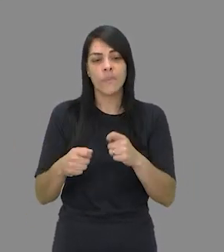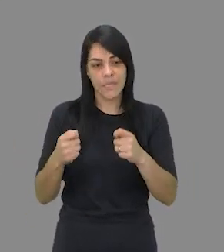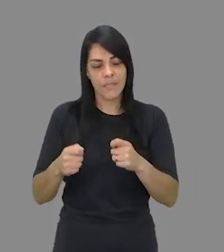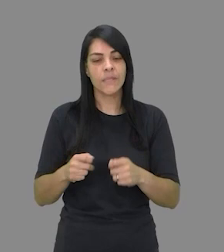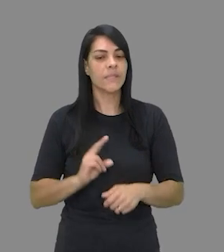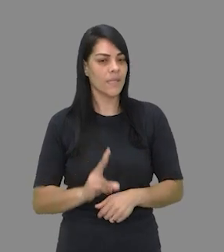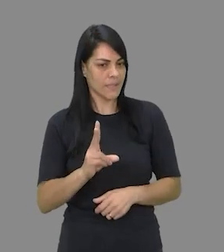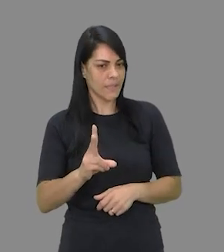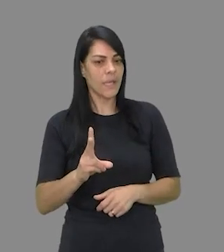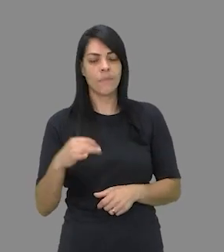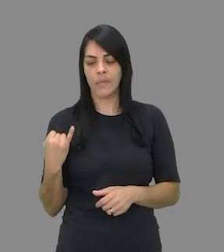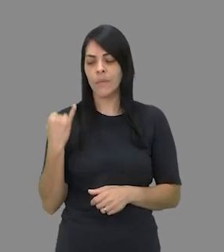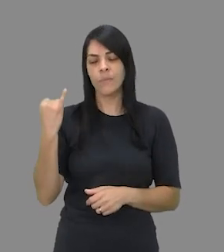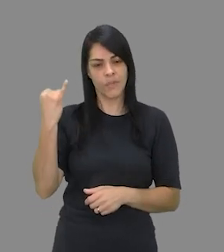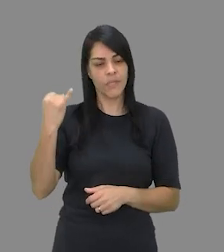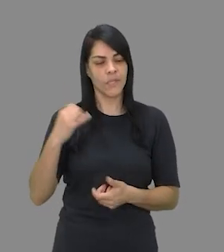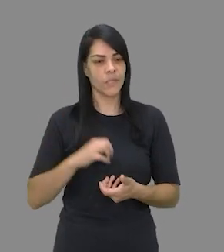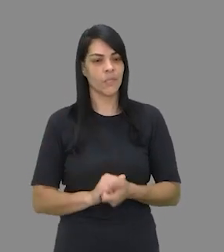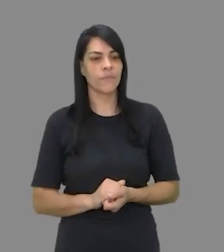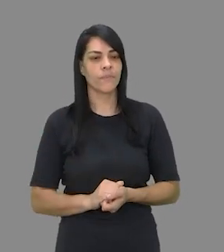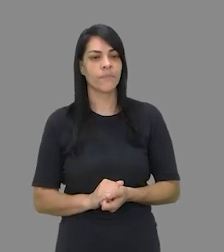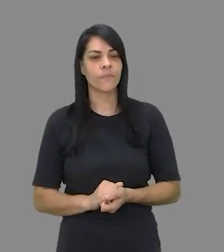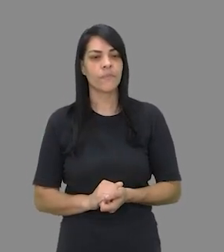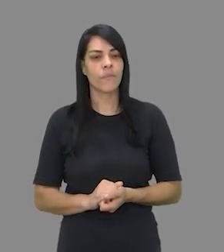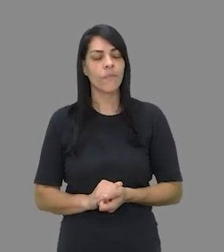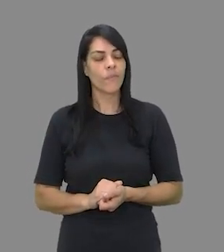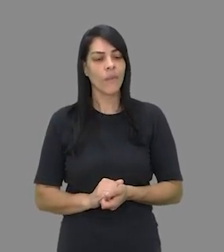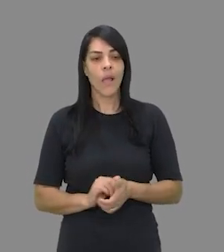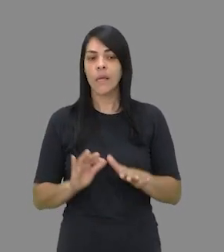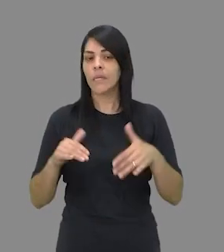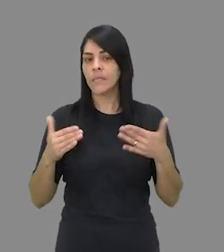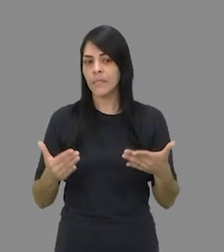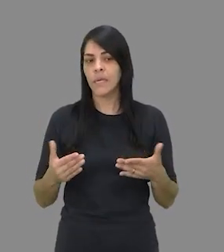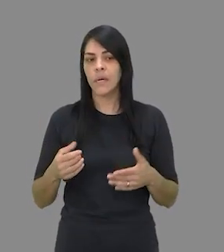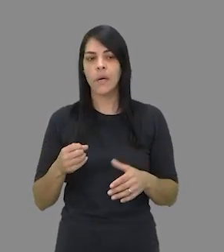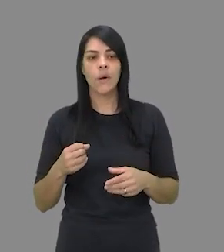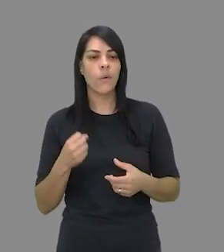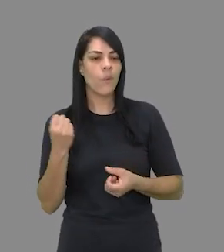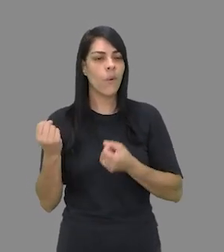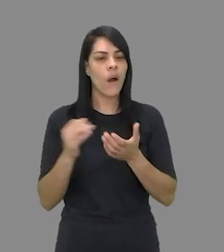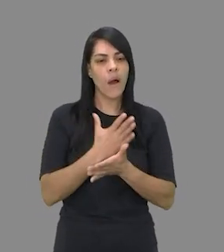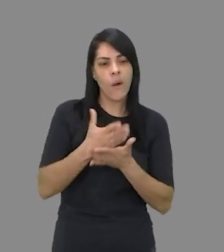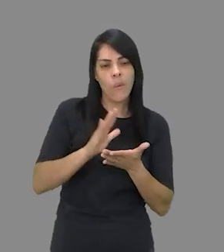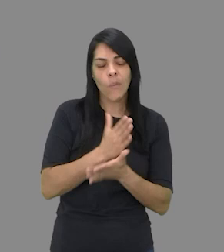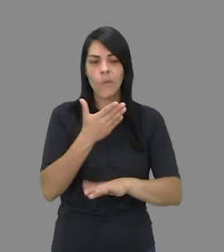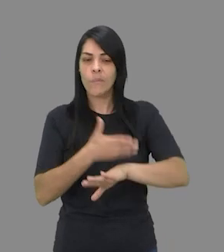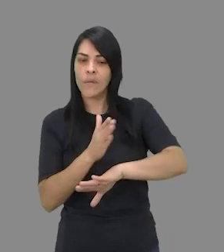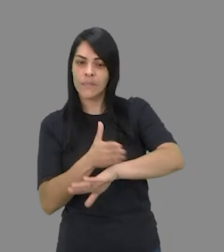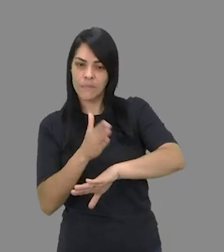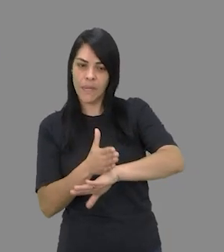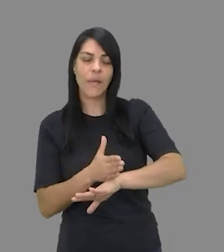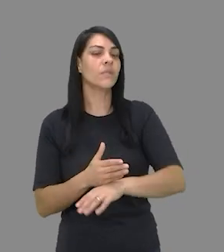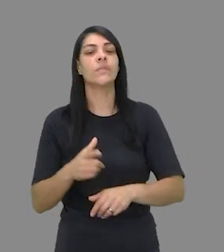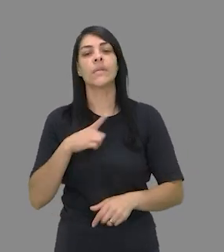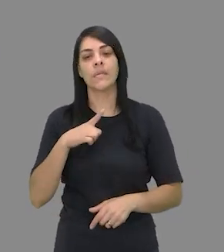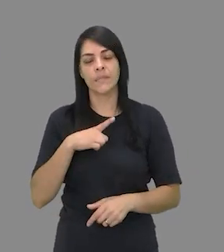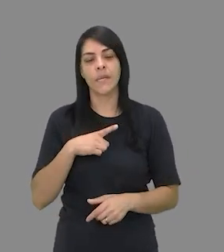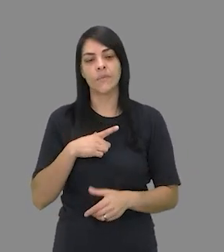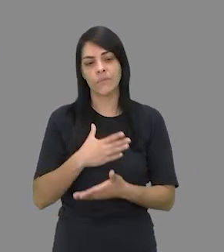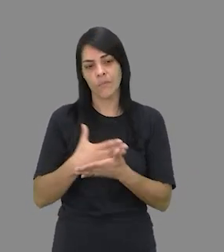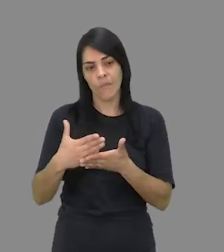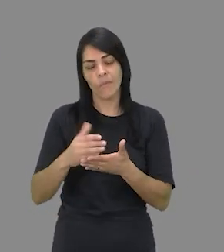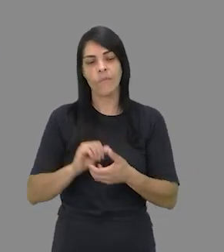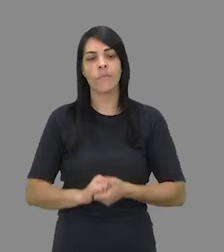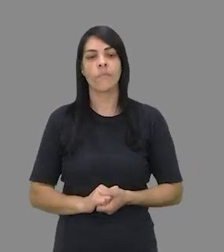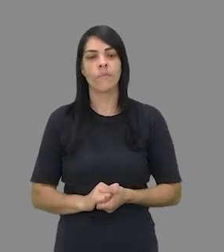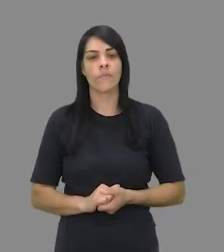são sempre muito pertinentes, ok? Vamos lá, algumas práticas alternativas. Então, acompanhem comigo aí no slide,